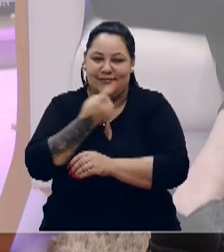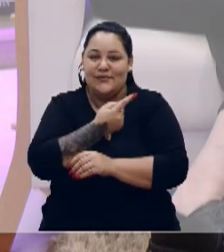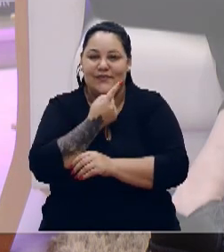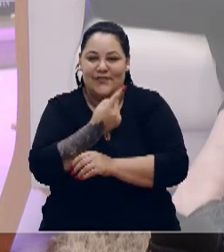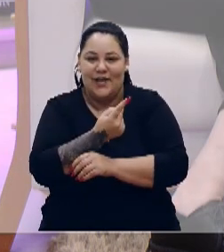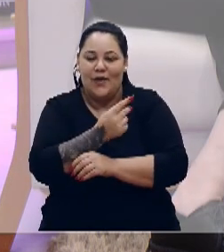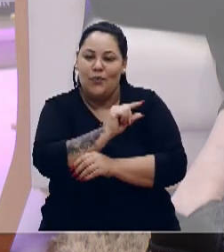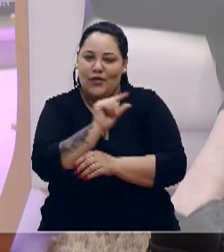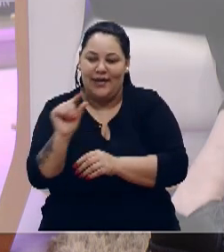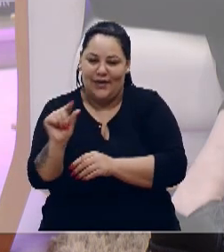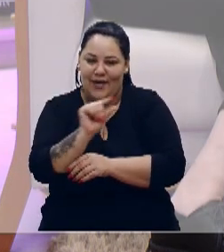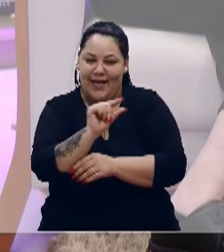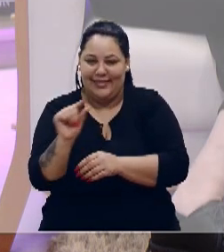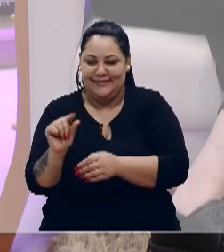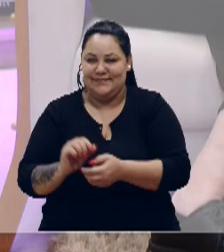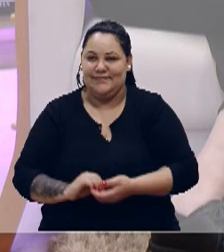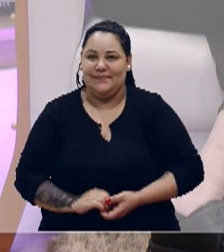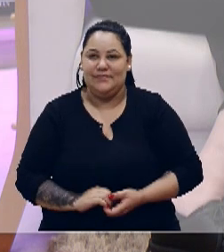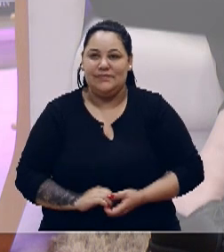Carol.